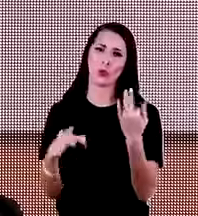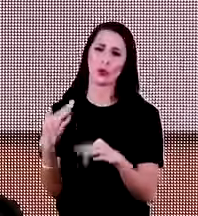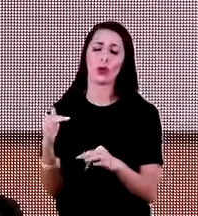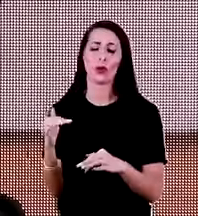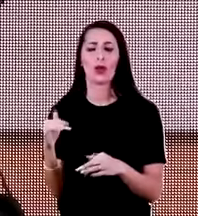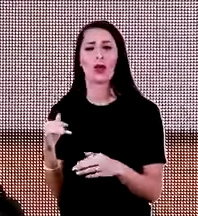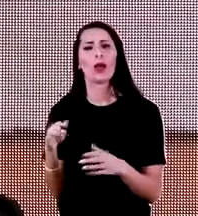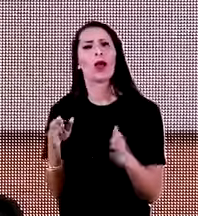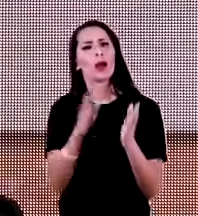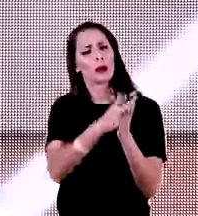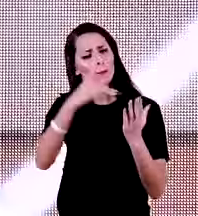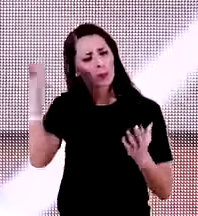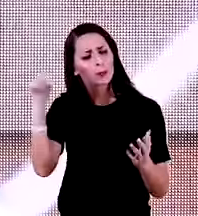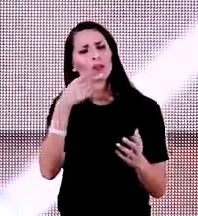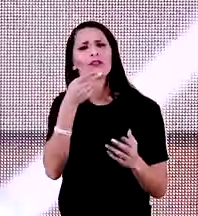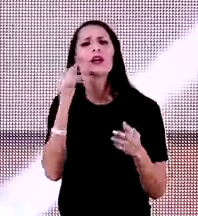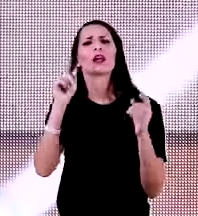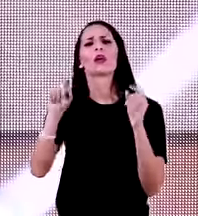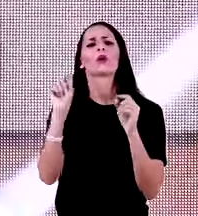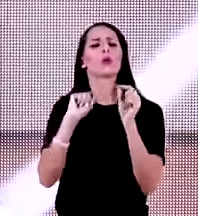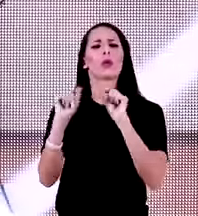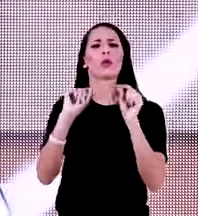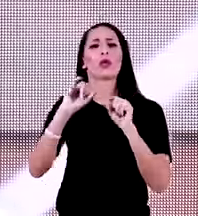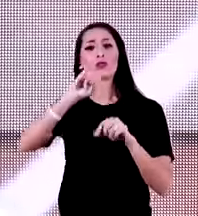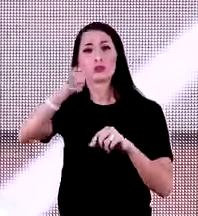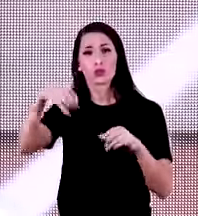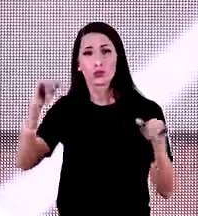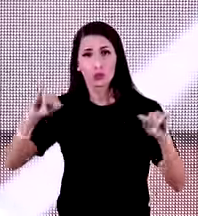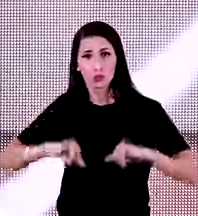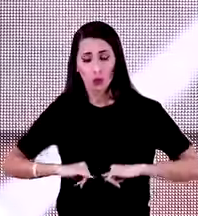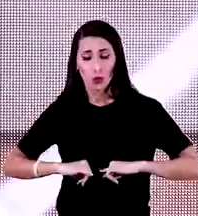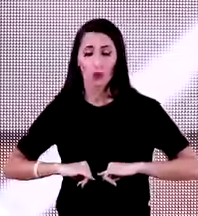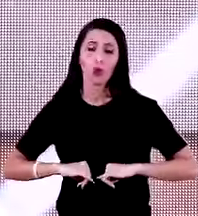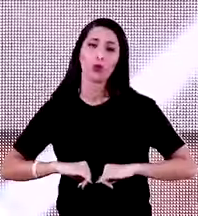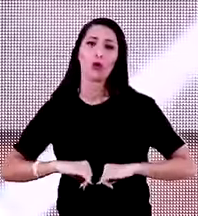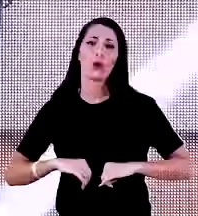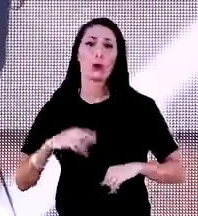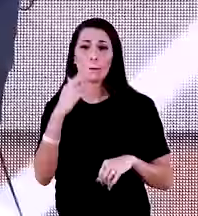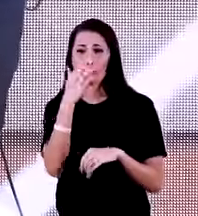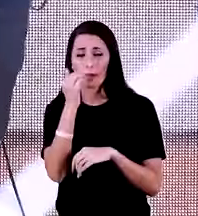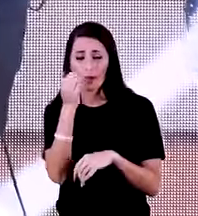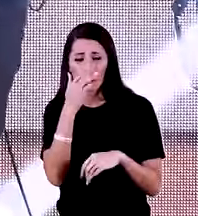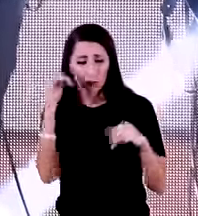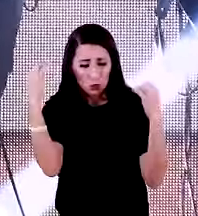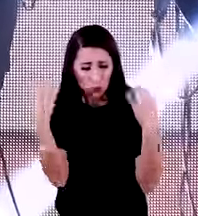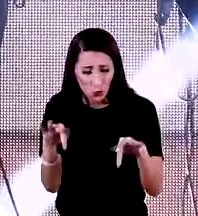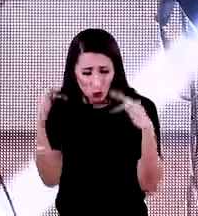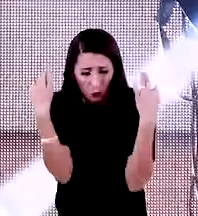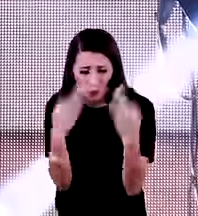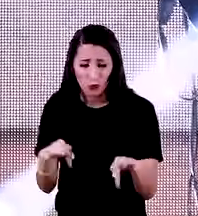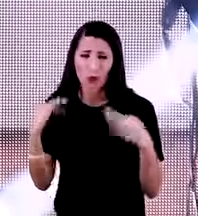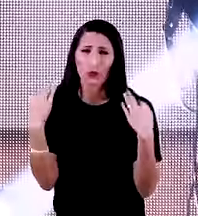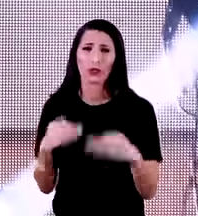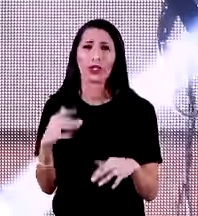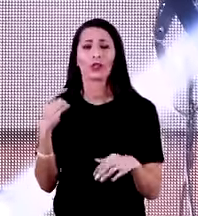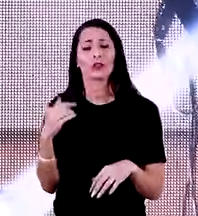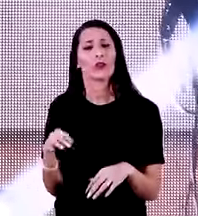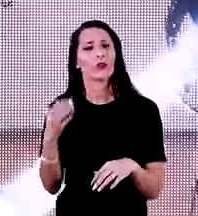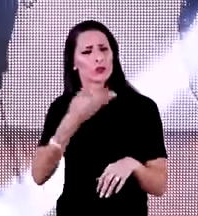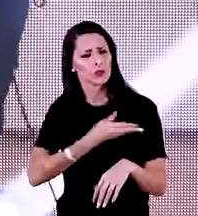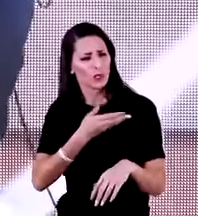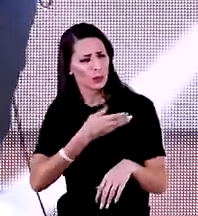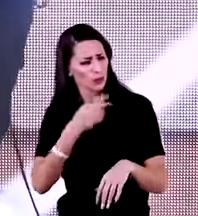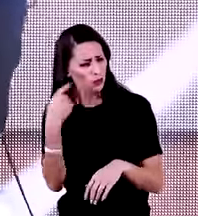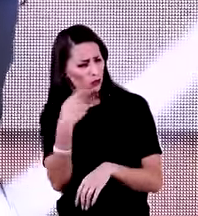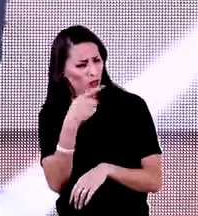com os amigos, enquanto ele dizia assim, não é justo que eu estou passando, eu vou provar para vocês que tem alguma coisa errada.